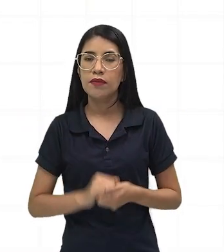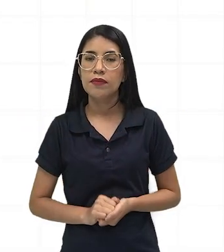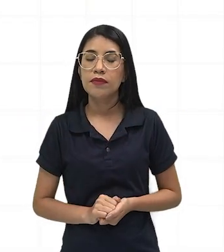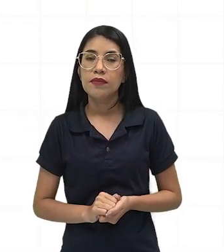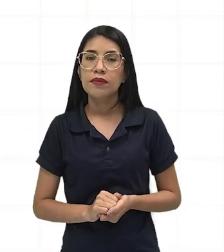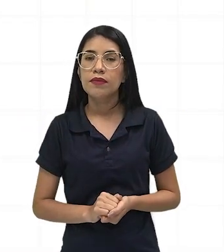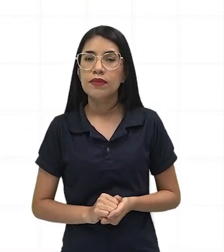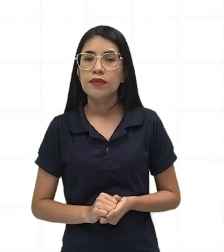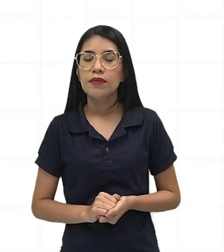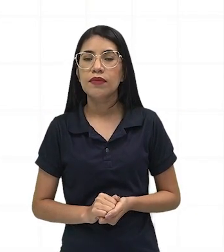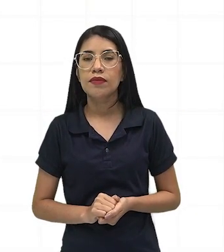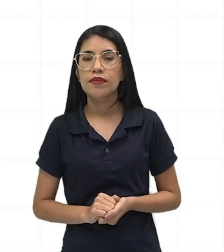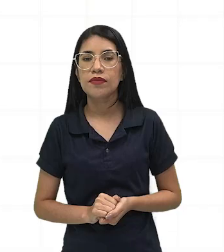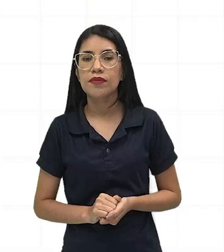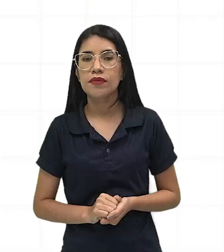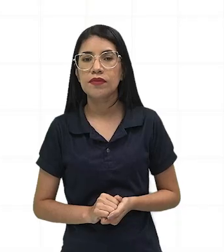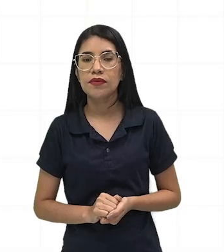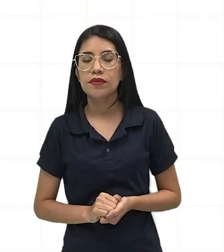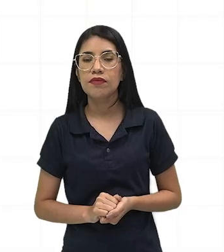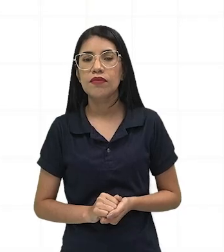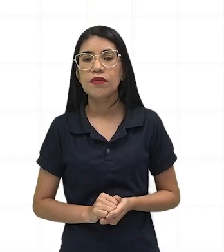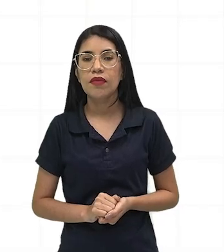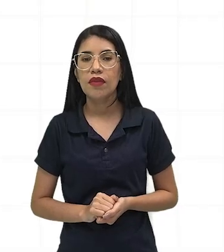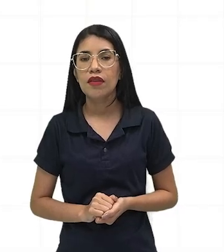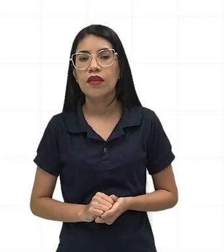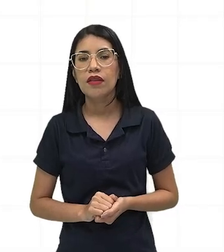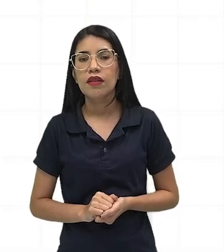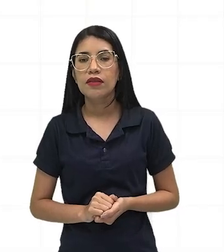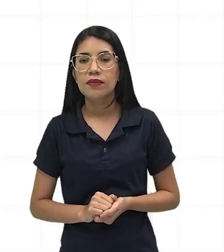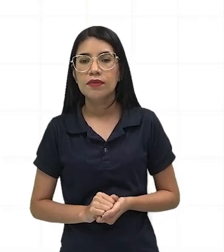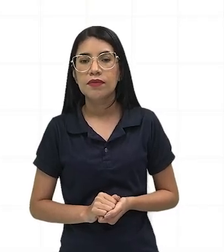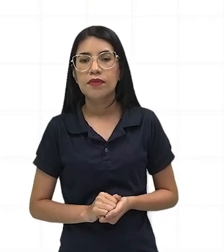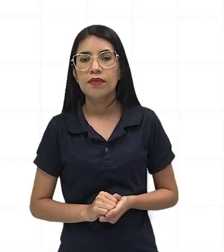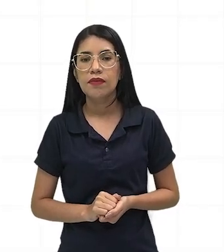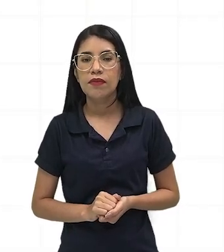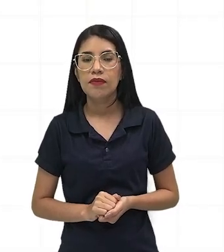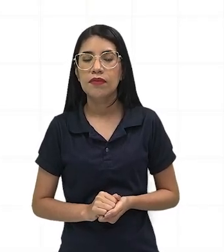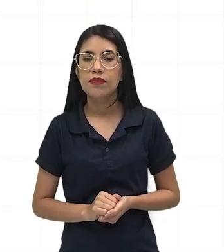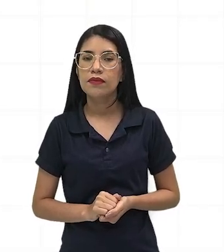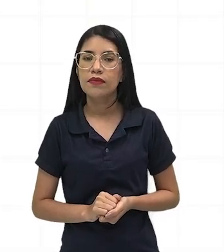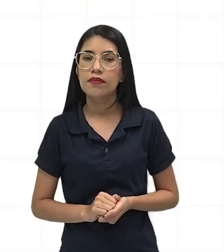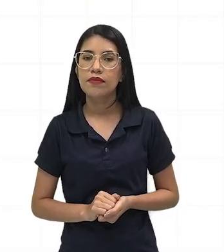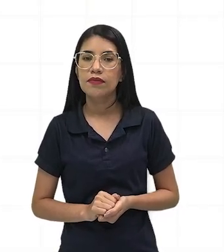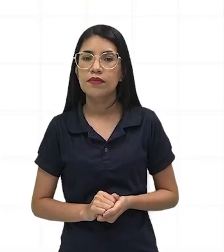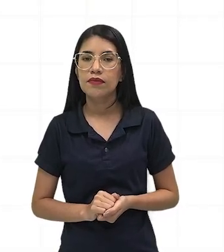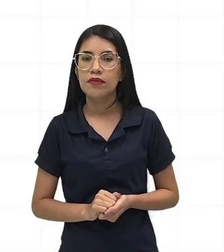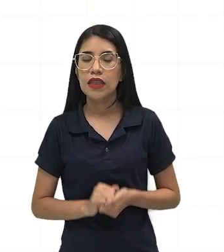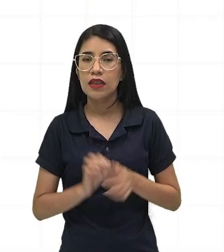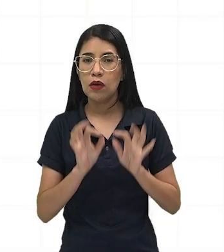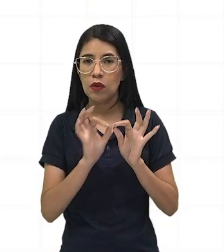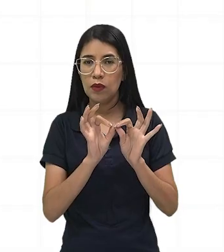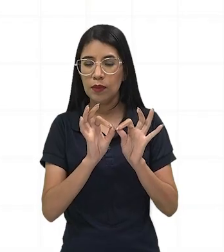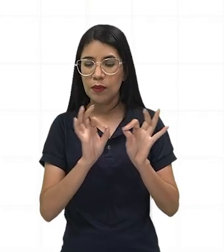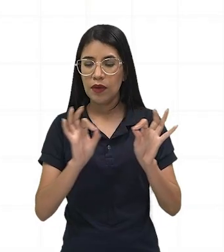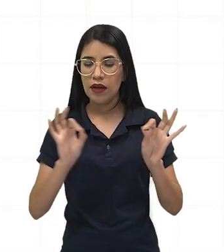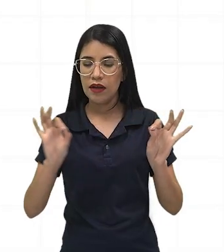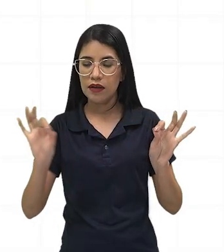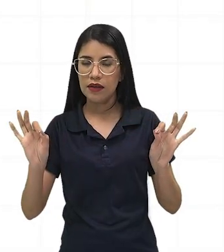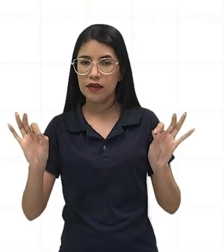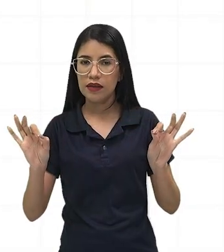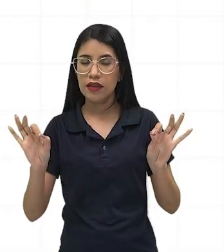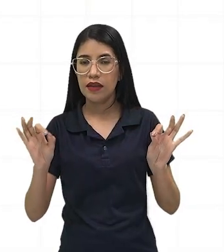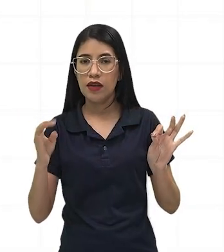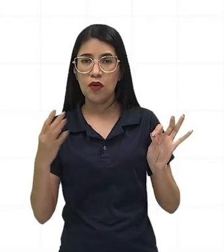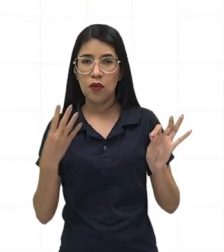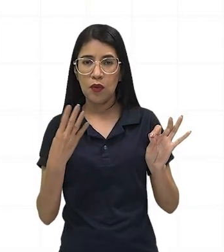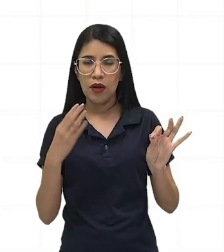Então, se esse meu segmento, né, por exemplo, possuía aqui como medida 4, bora